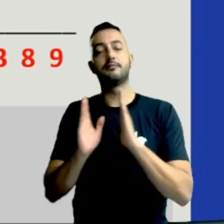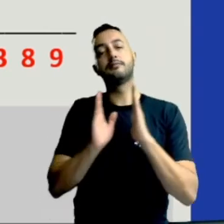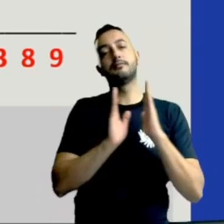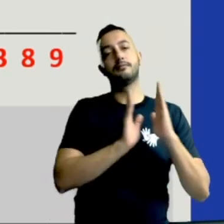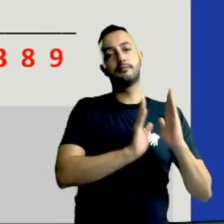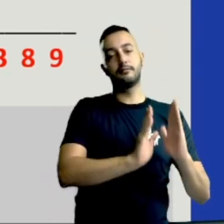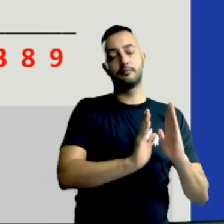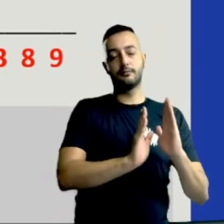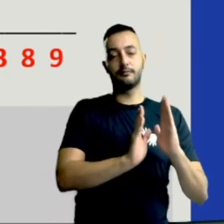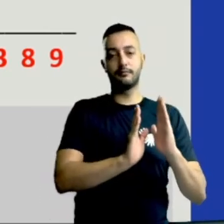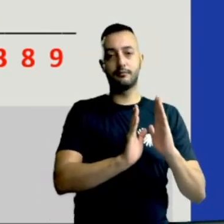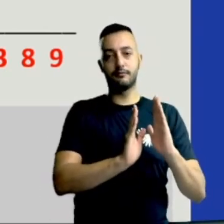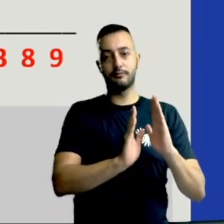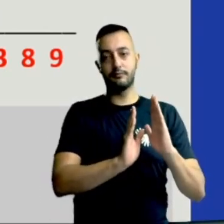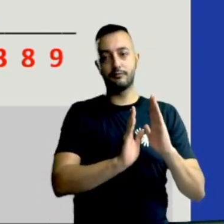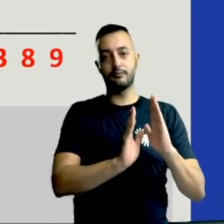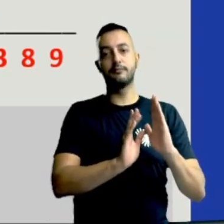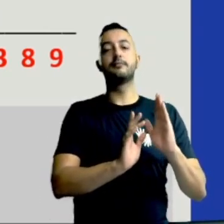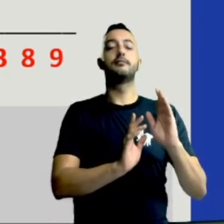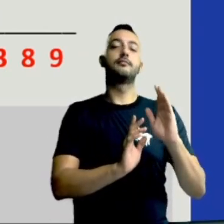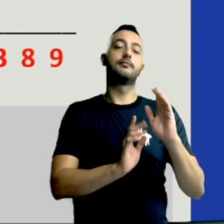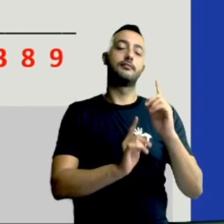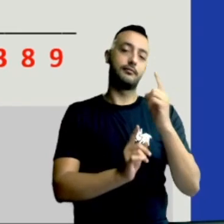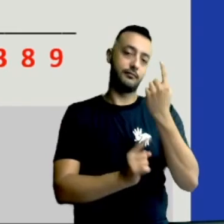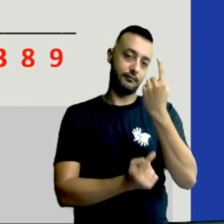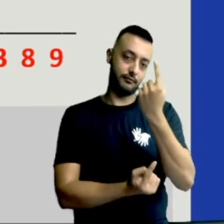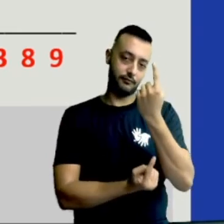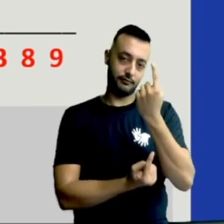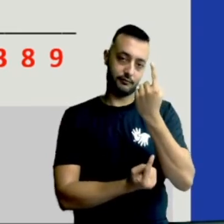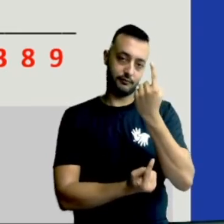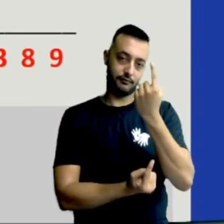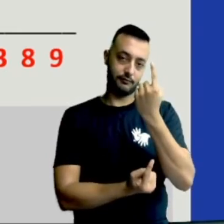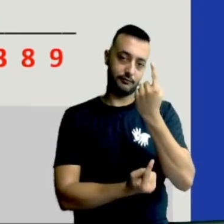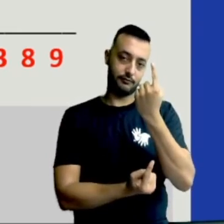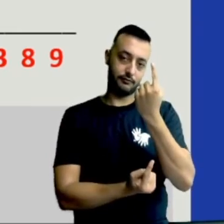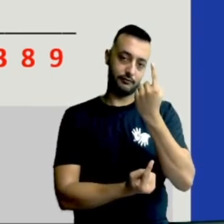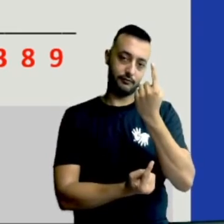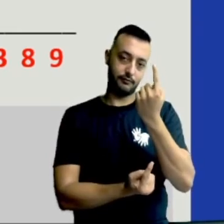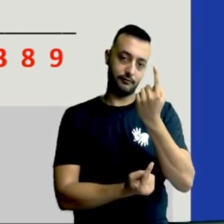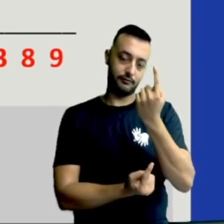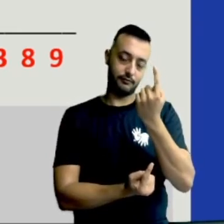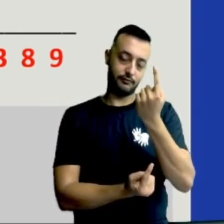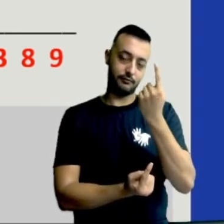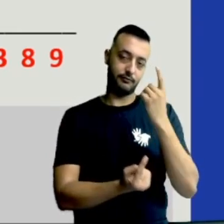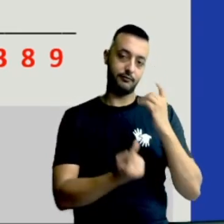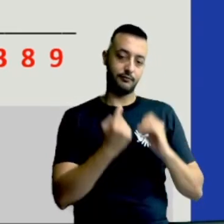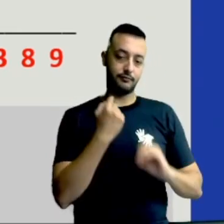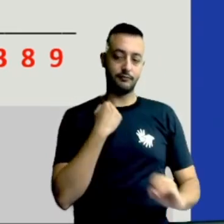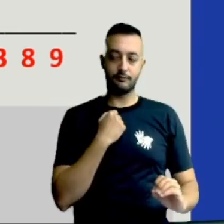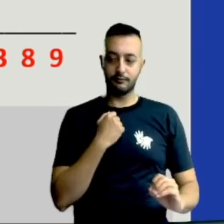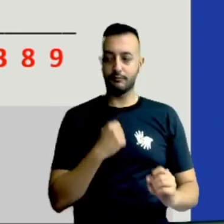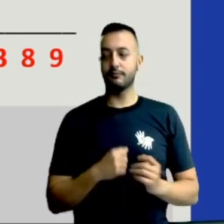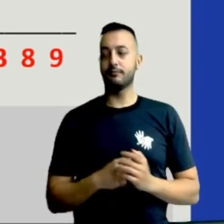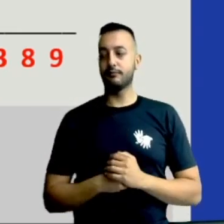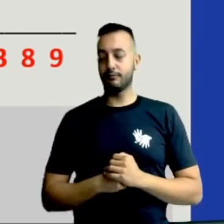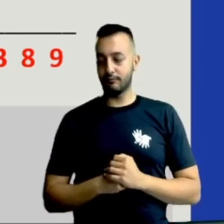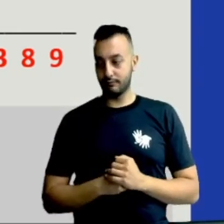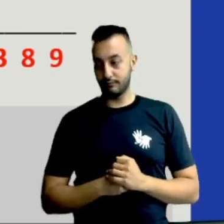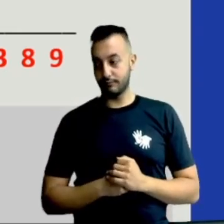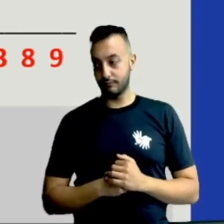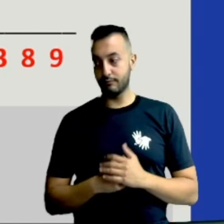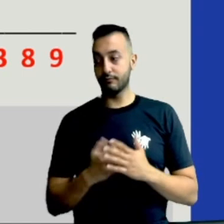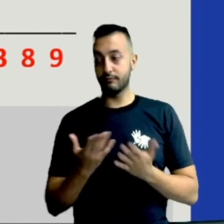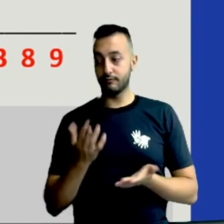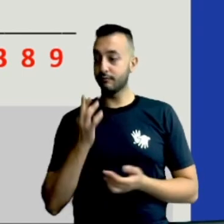casa das centenas de milhar. Eu tenho 1 menos 1, que é quanto? 0. Então, aqui no